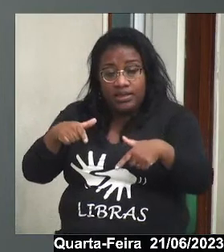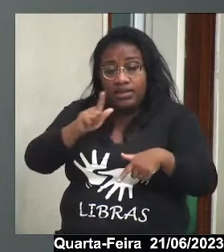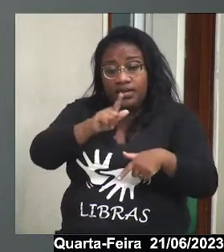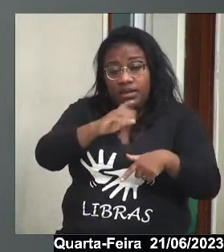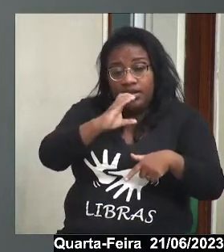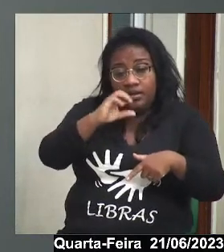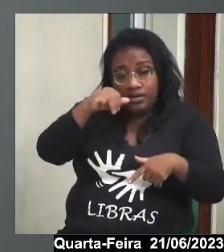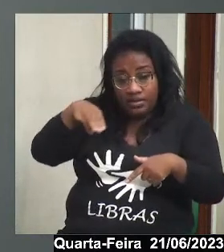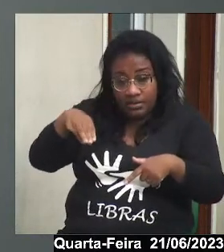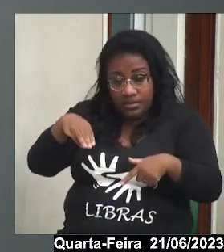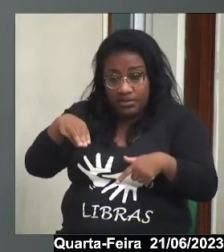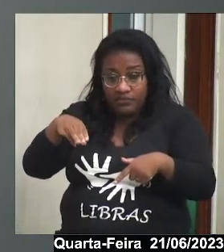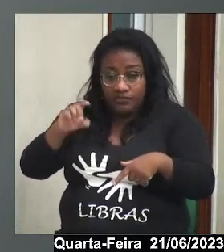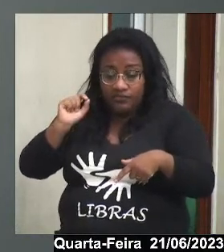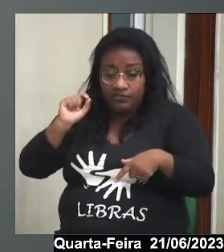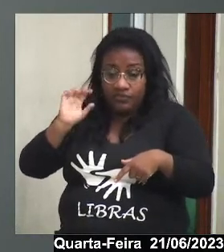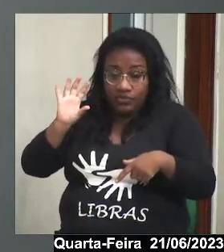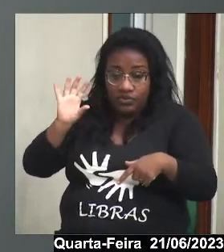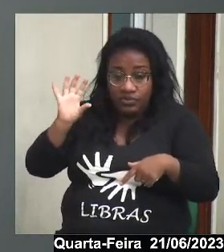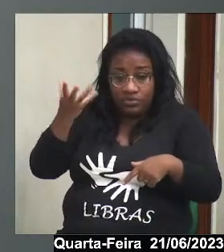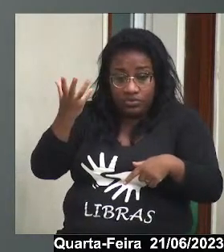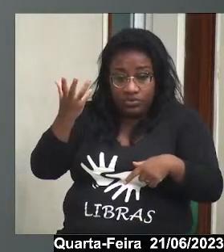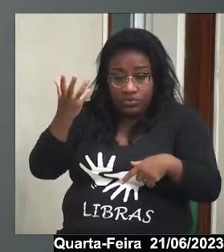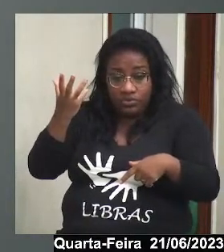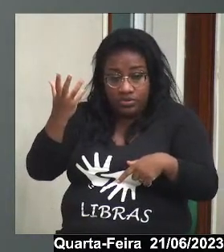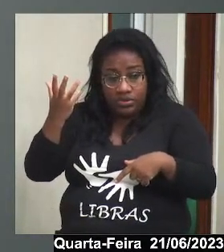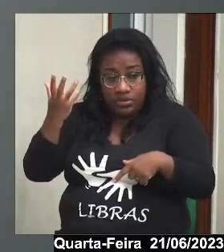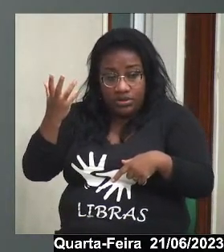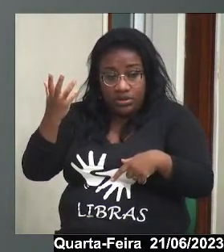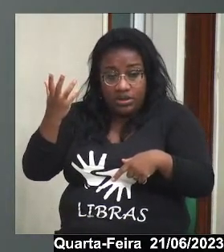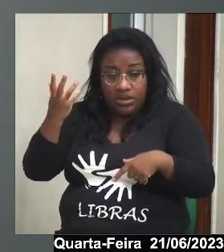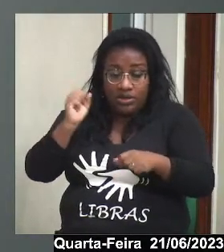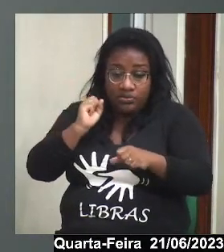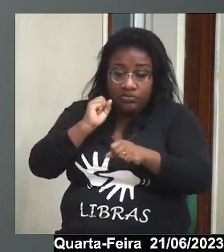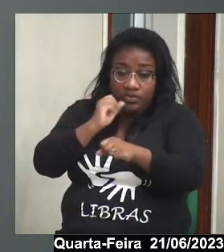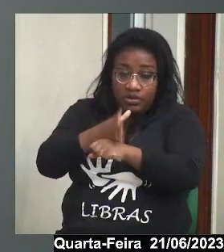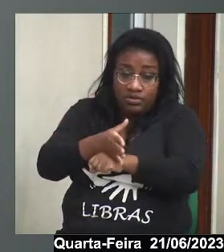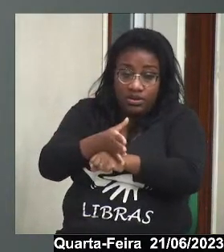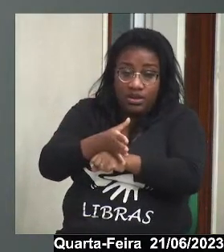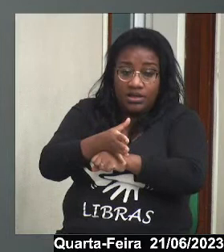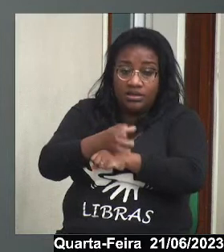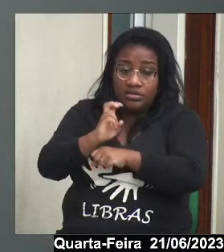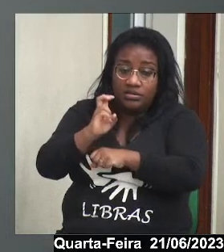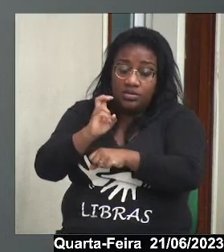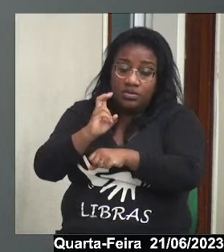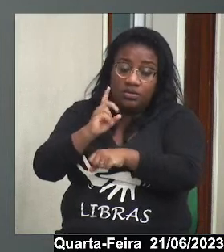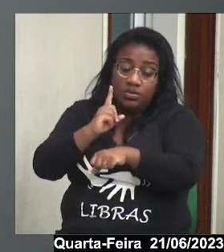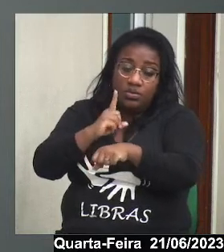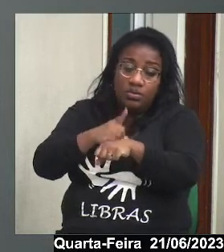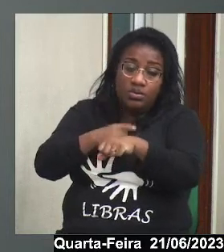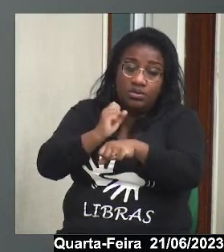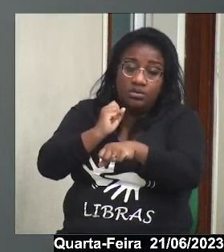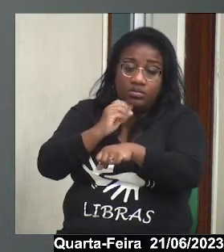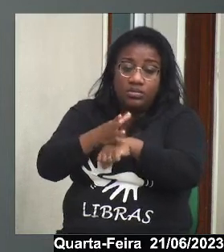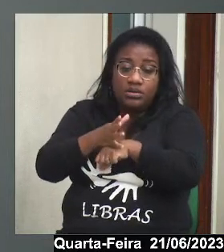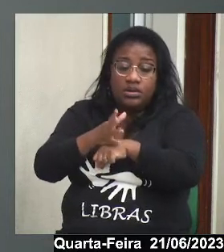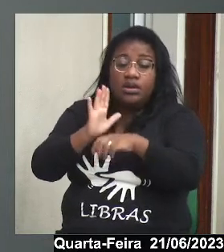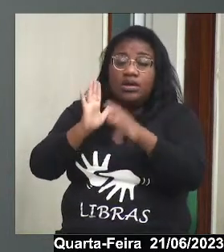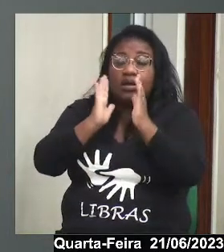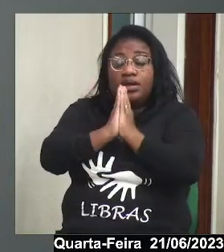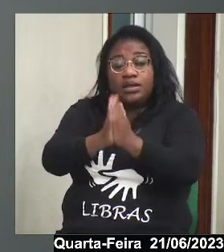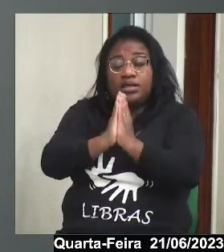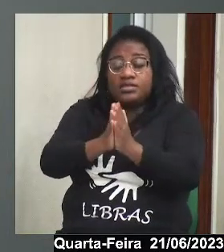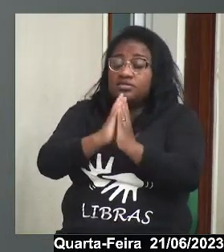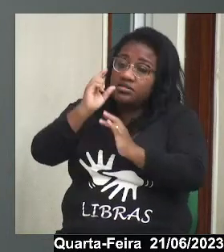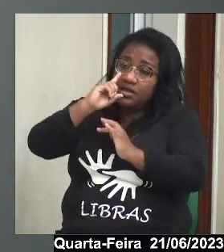todo o suporte. Inclusive, quando aconteceu essa situação, era de madrugada, né? E o GCM estava lá,